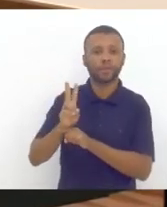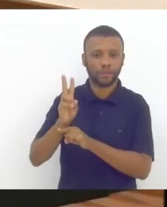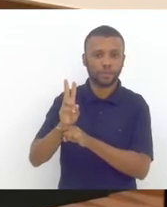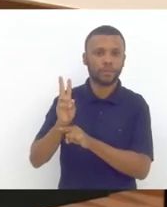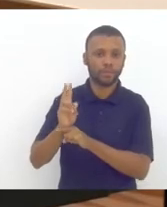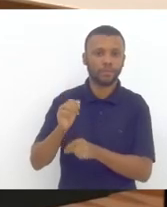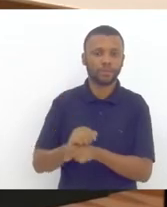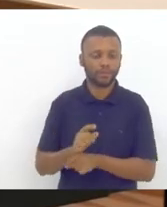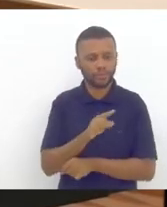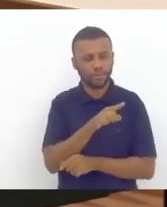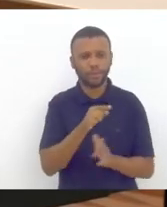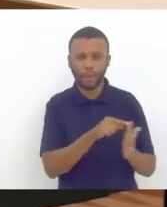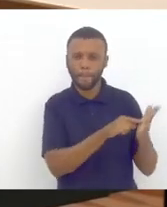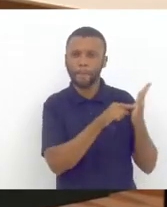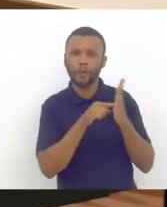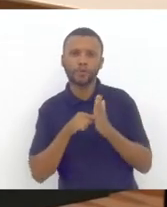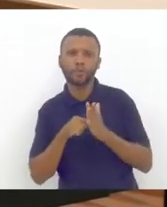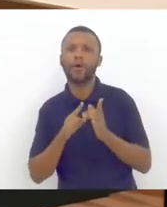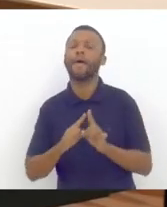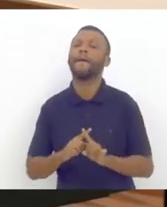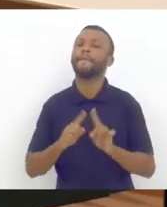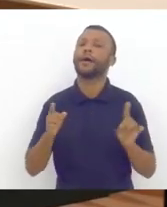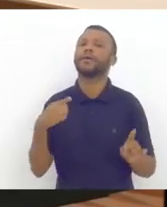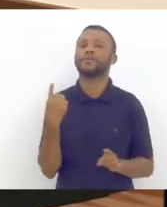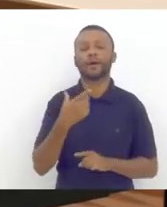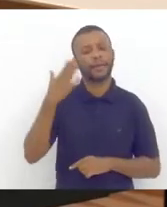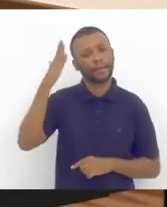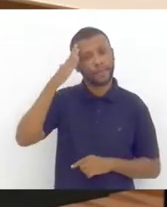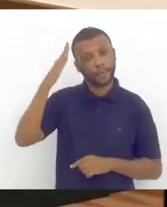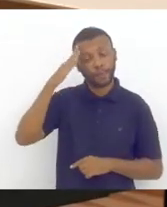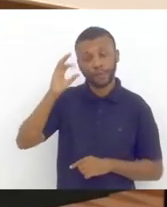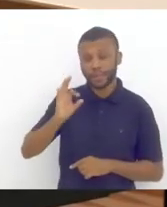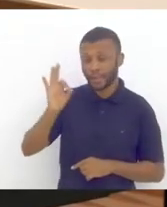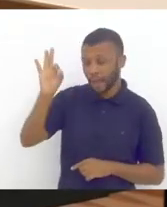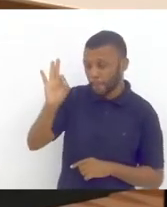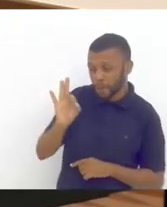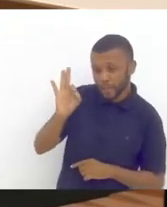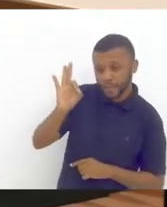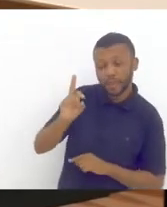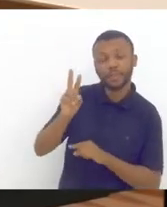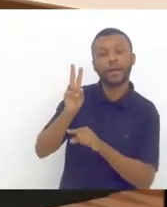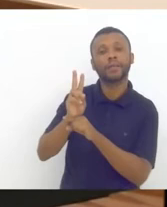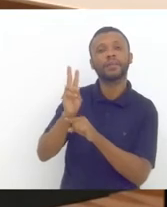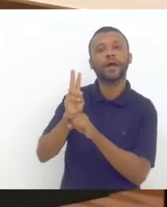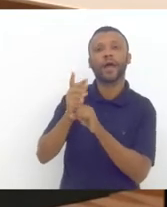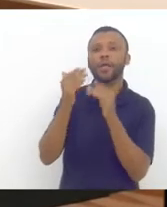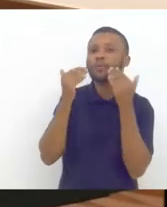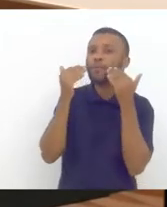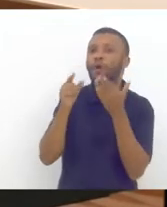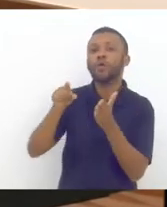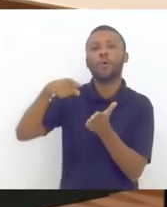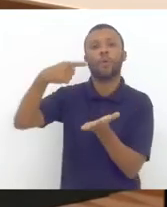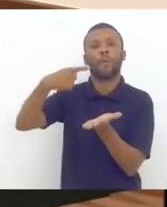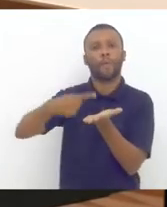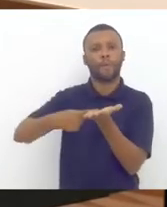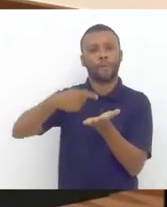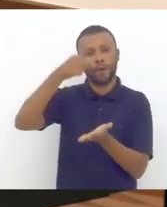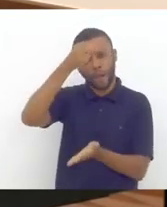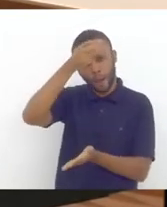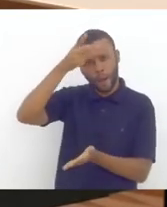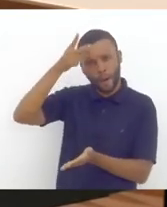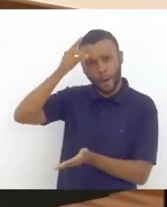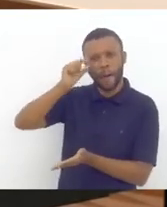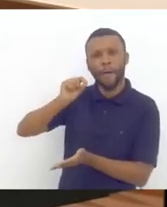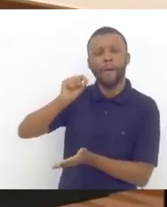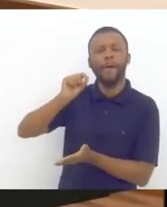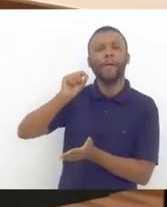seu indicador, mas a gente sabe que o índice de atendimento ele mostra o compromisso do município, né, com